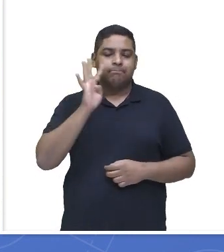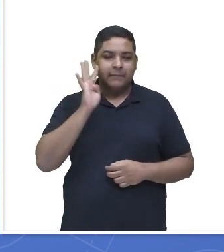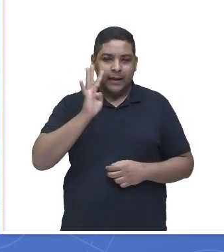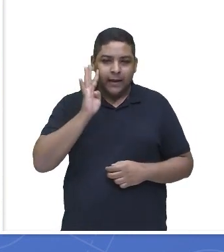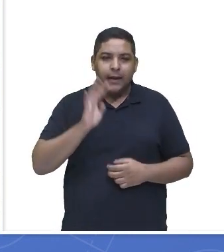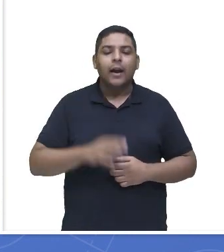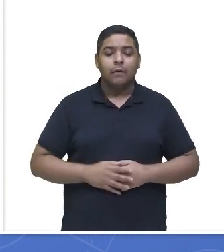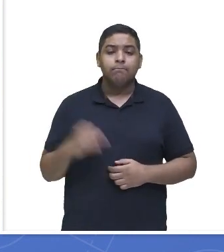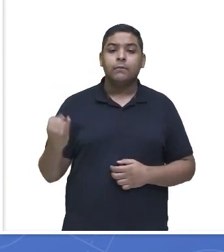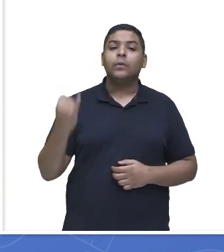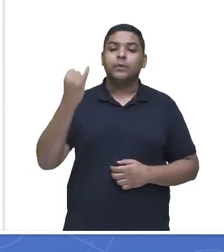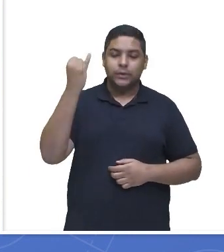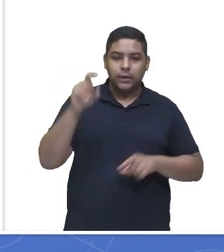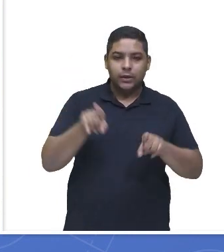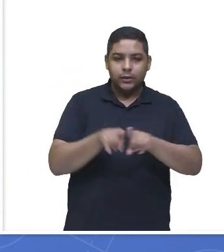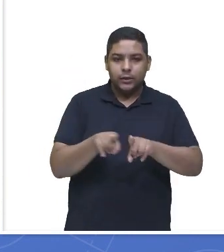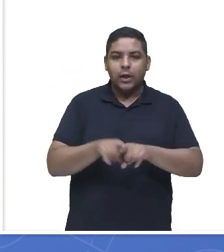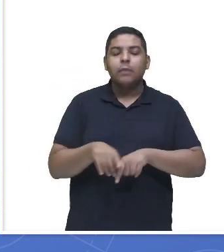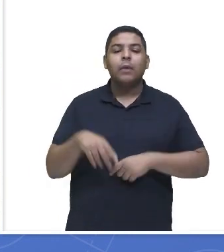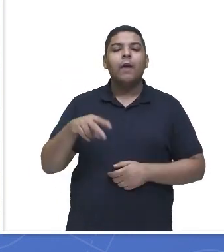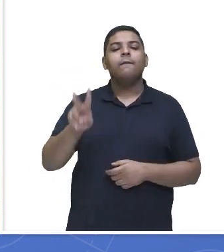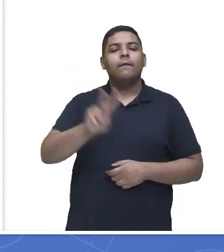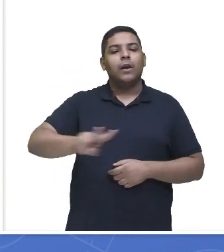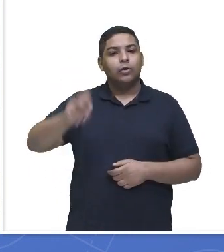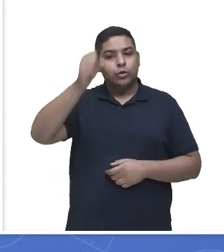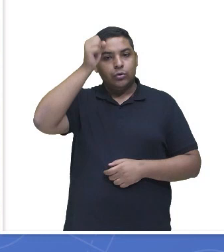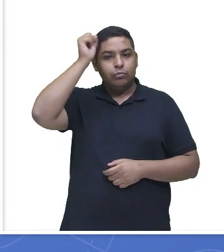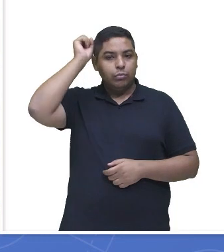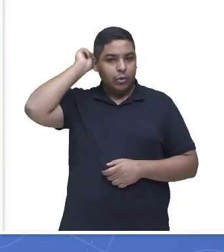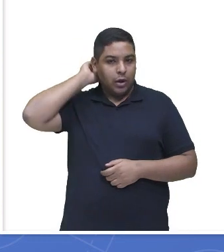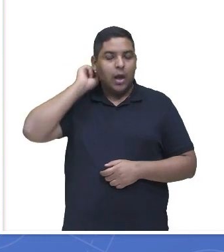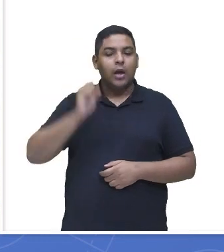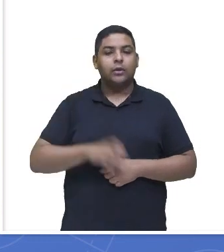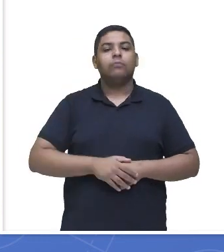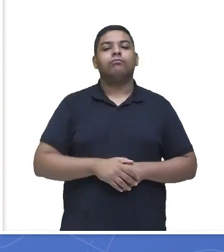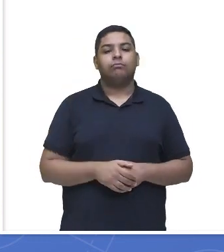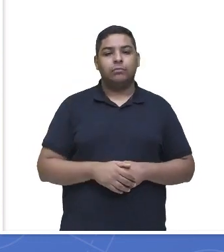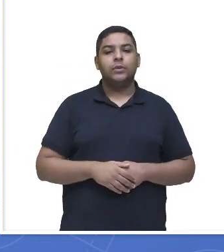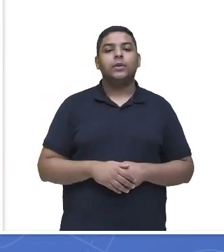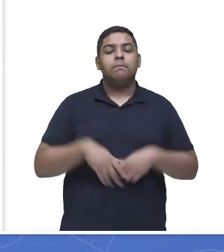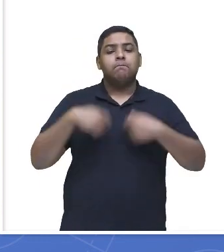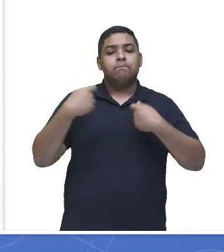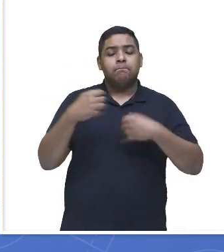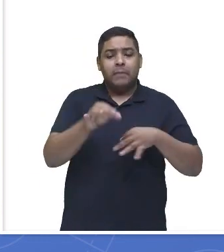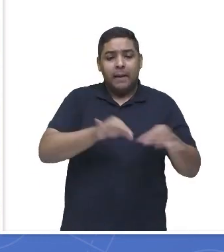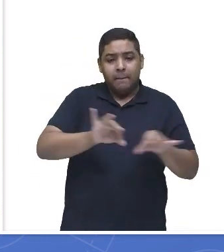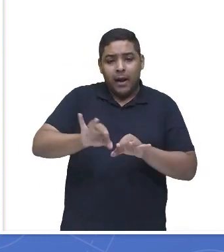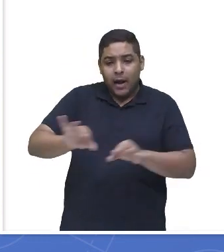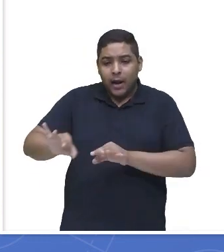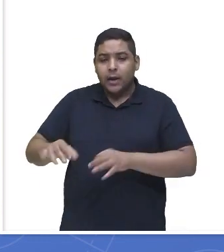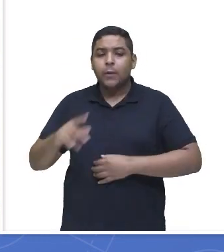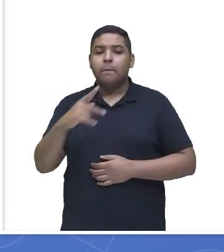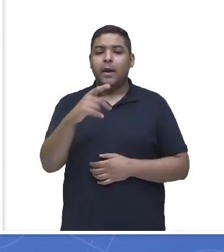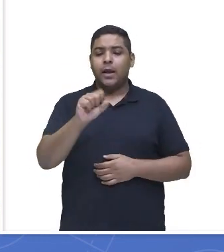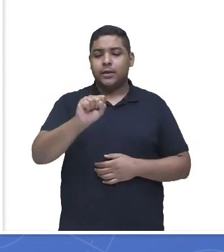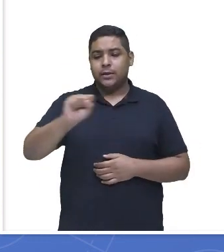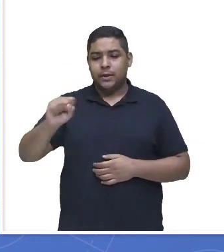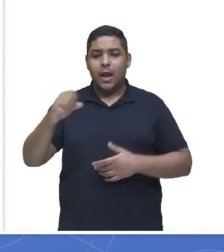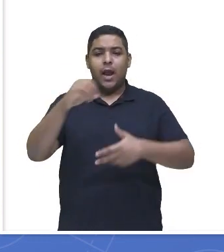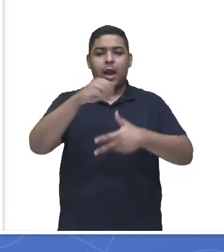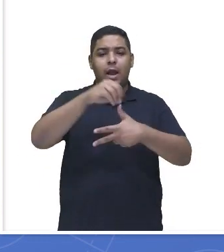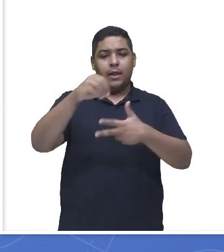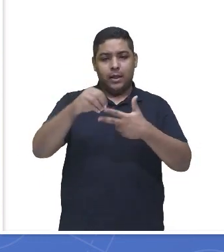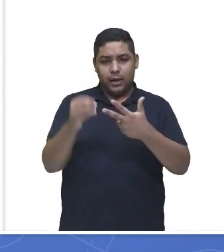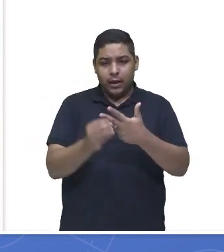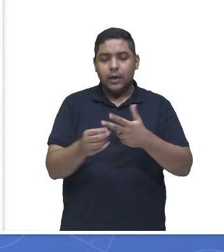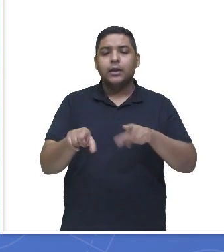muito importante para quem vai prestar vestibular. Quem está se preparando aí para o Enem, né, para o PSC, porque é um